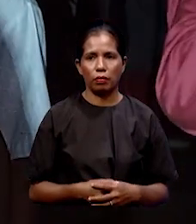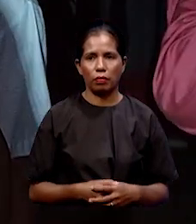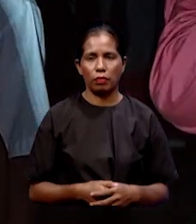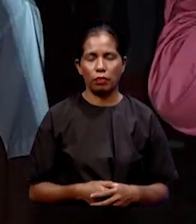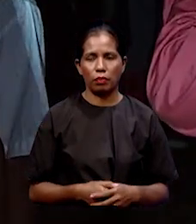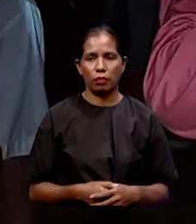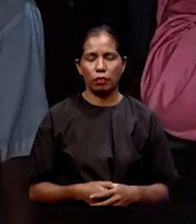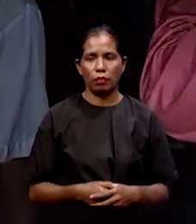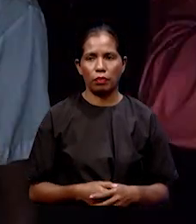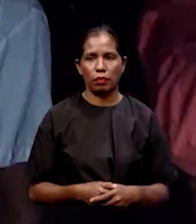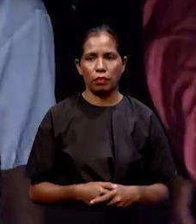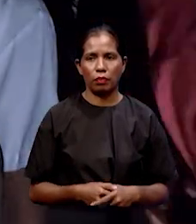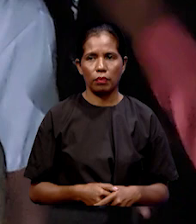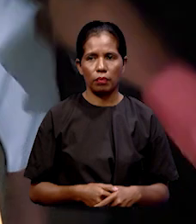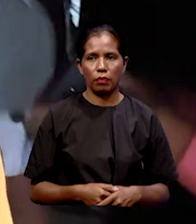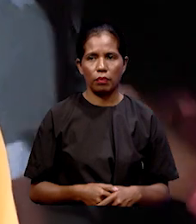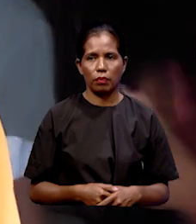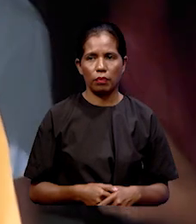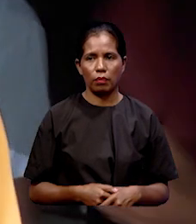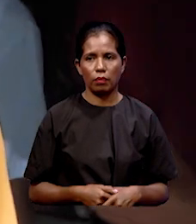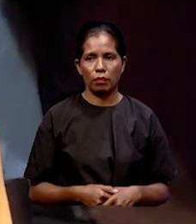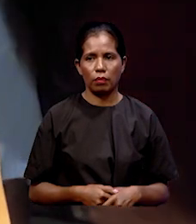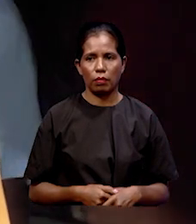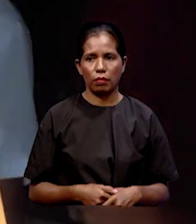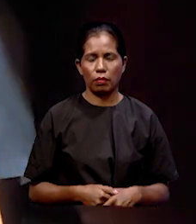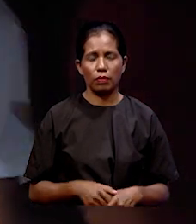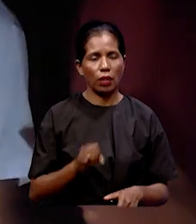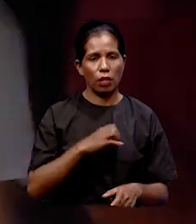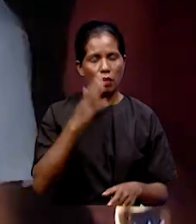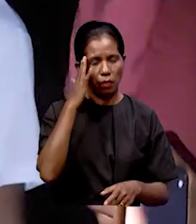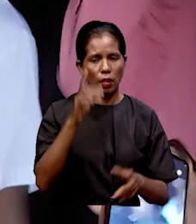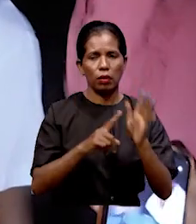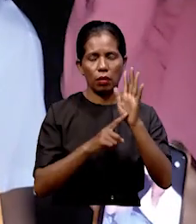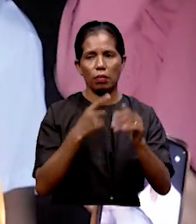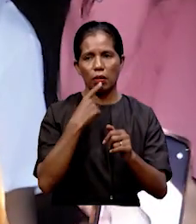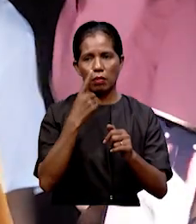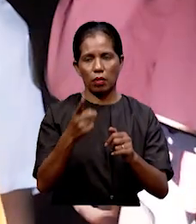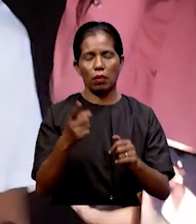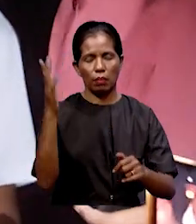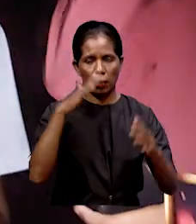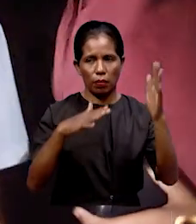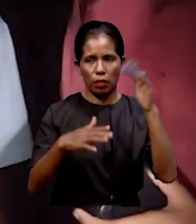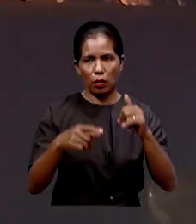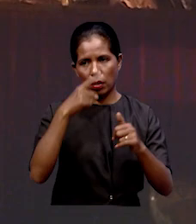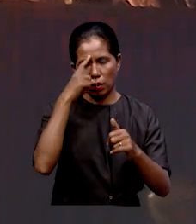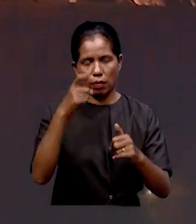Ok. Deve estar na vela, na vela, na vela, vai estar bom, se ele tem acontecimento né, não